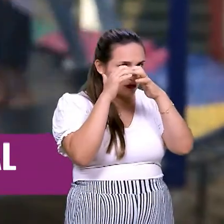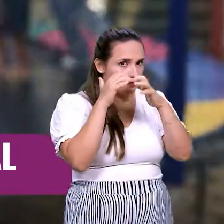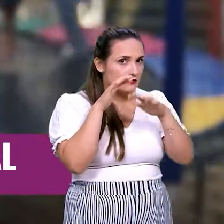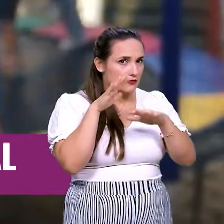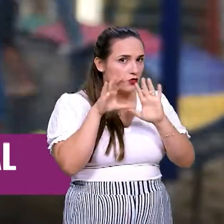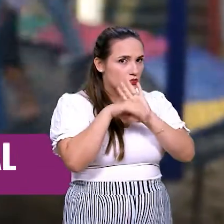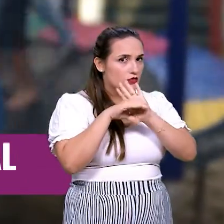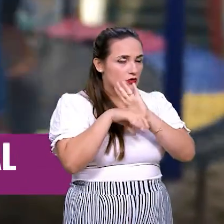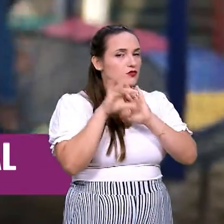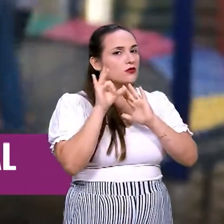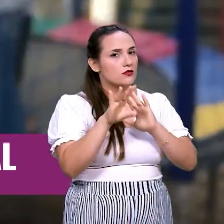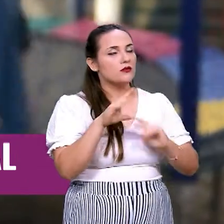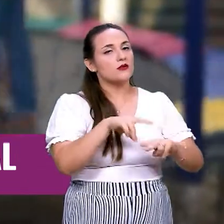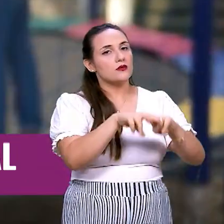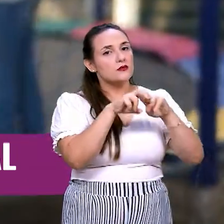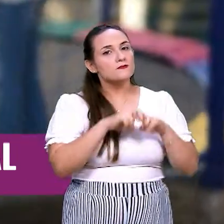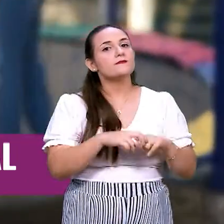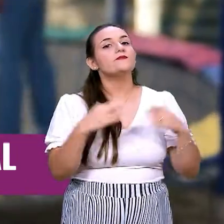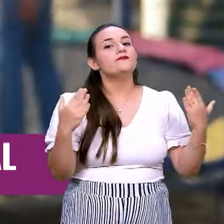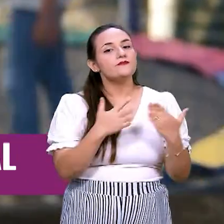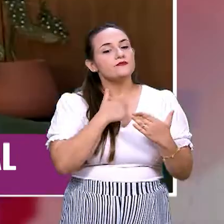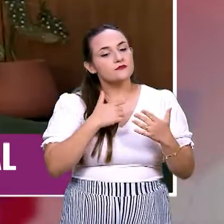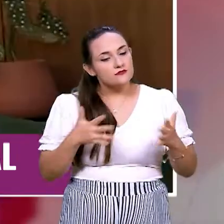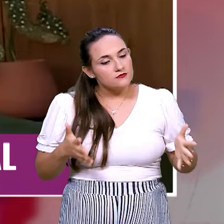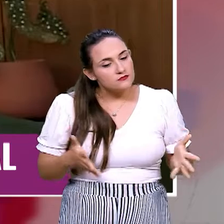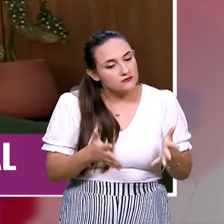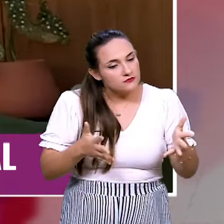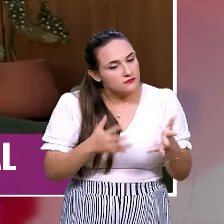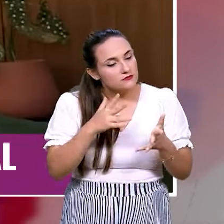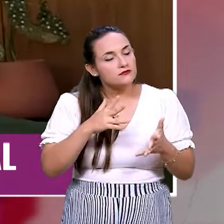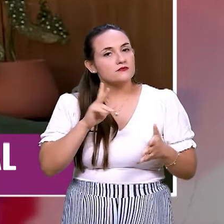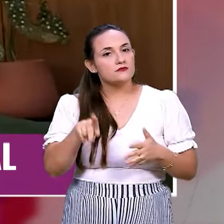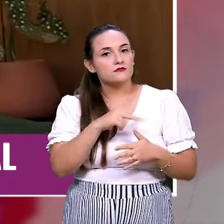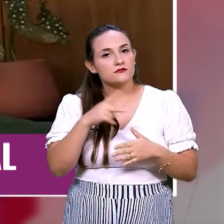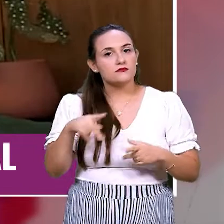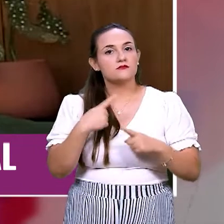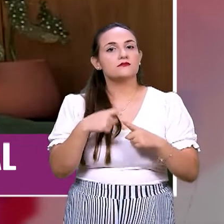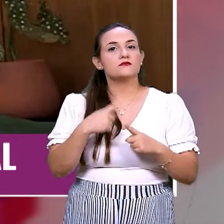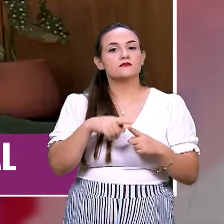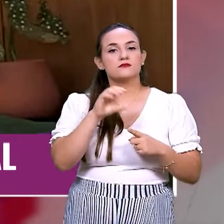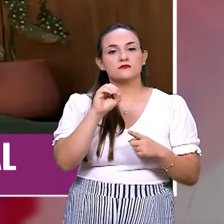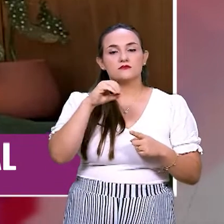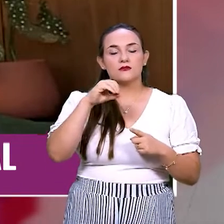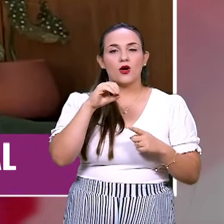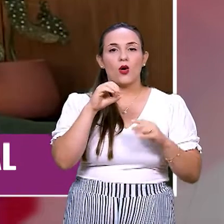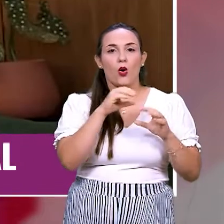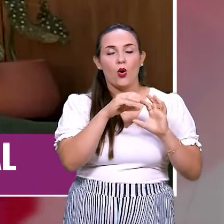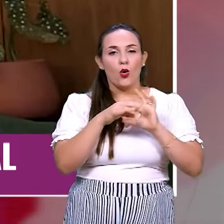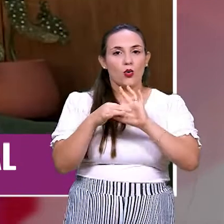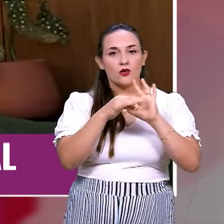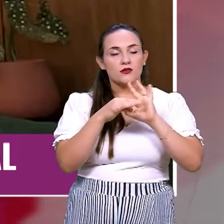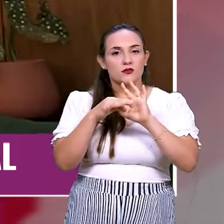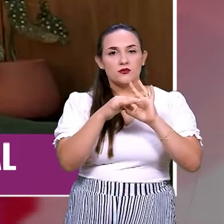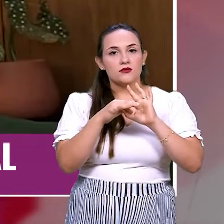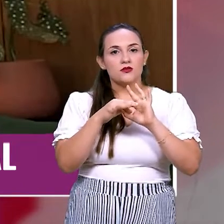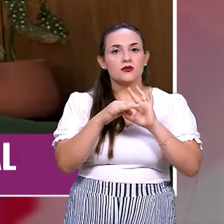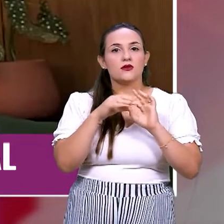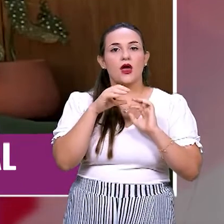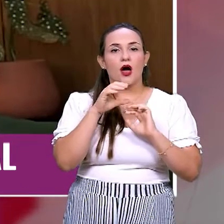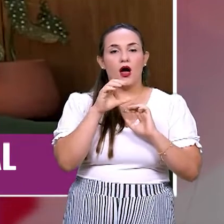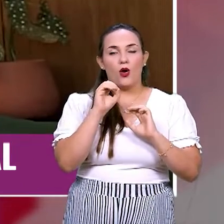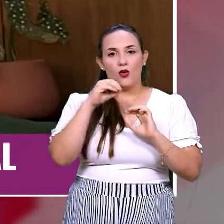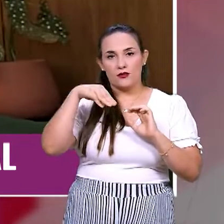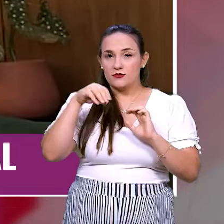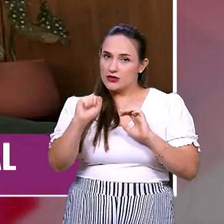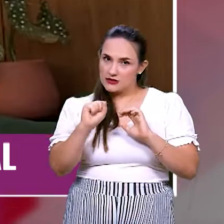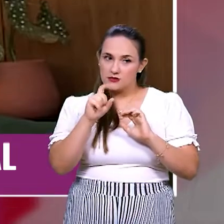que me motivou a estar levando isso agora, os professores, é porque a Organização Pan-Americana de Saúde, que é um braço da Organização Mundial de